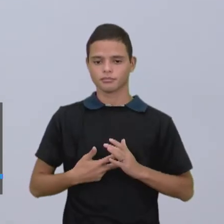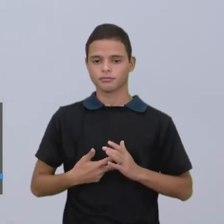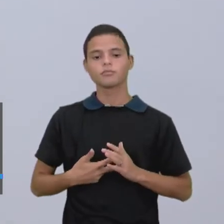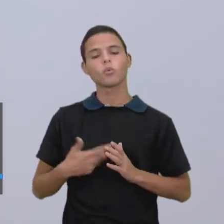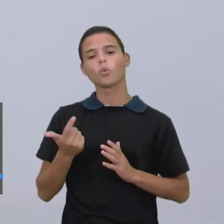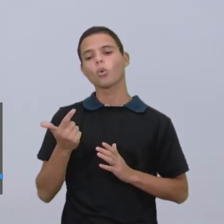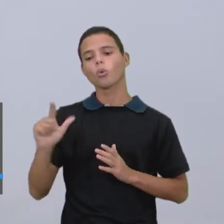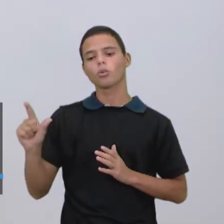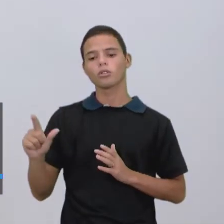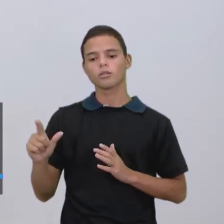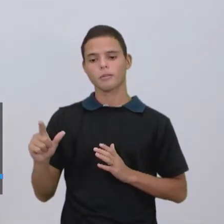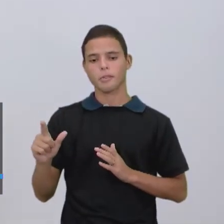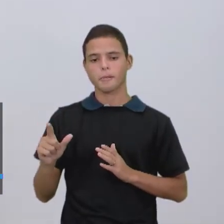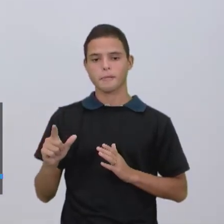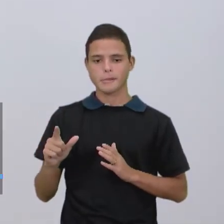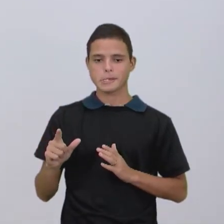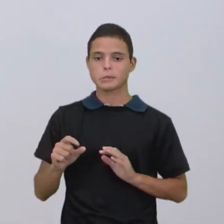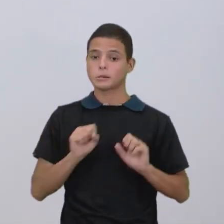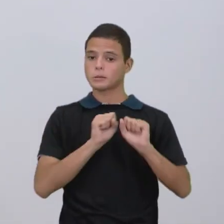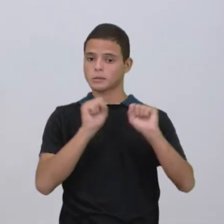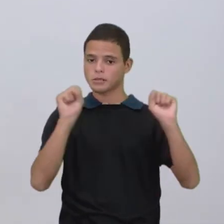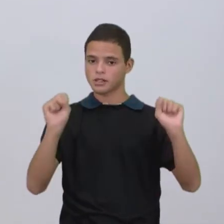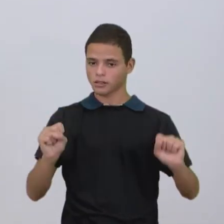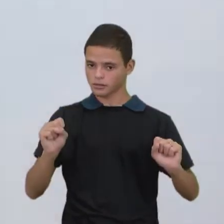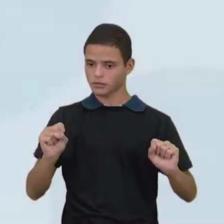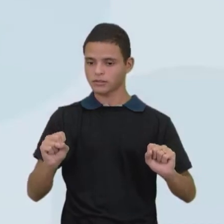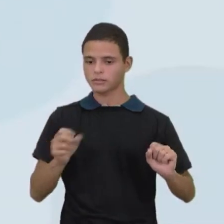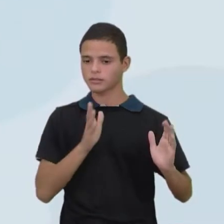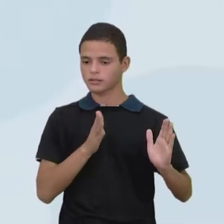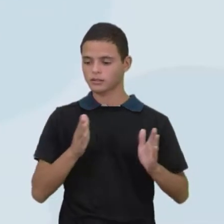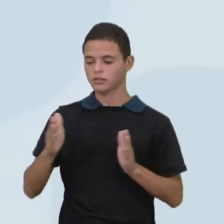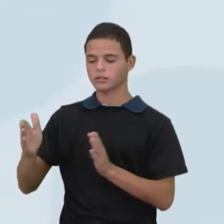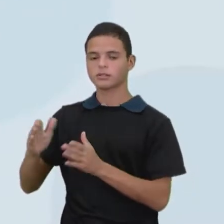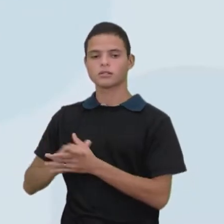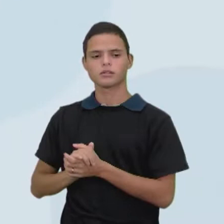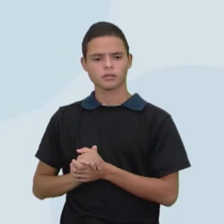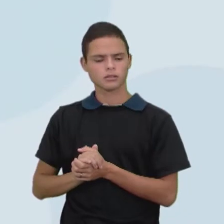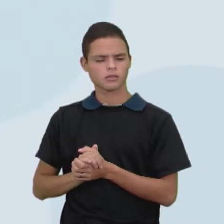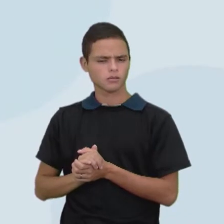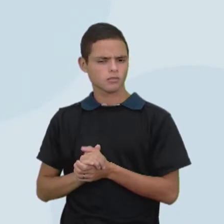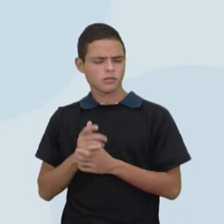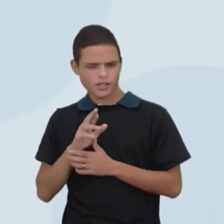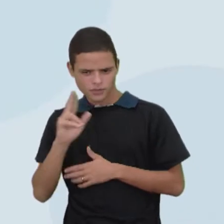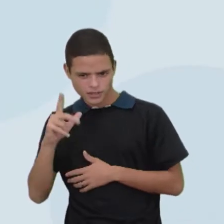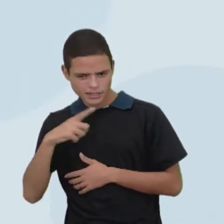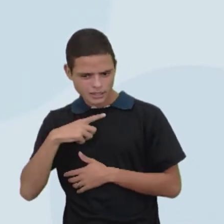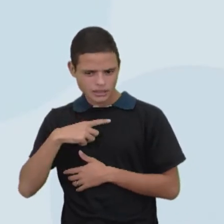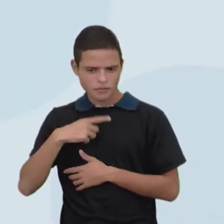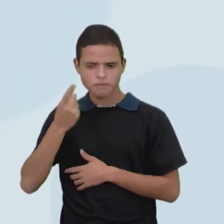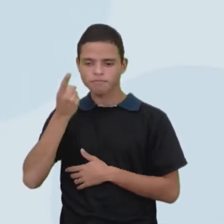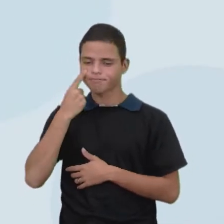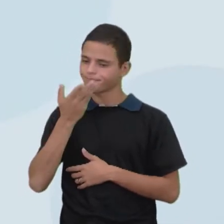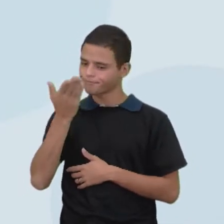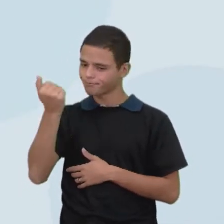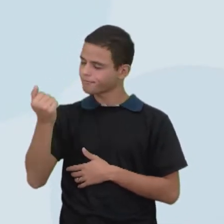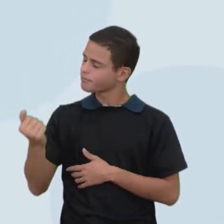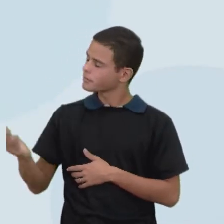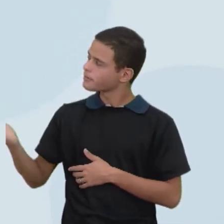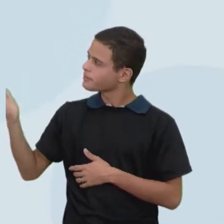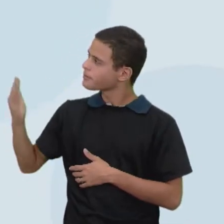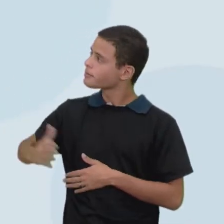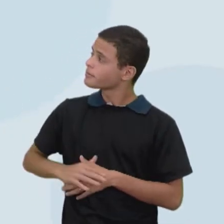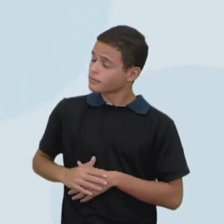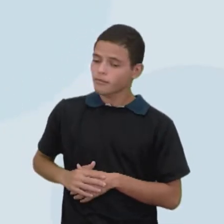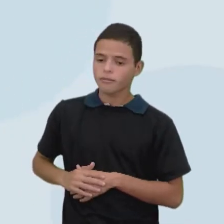técnica? A sistemática. Então, amostragem sistemática. Será que essa técnica é um pouco diferente? Vamos ver. Nesse tipo